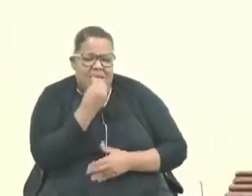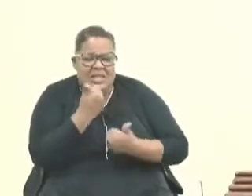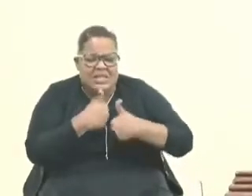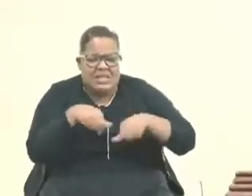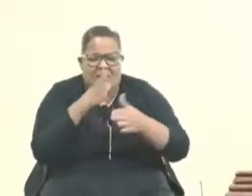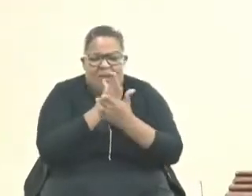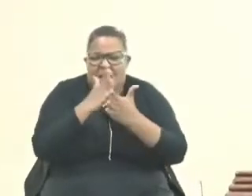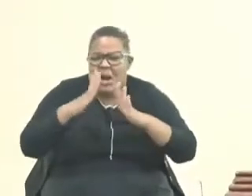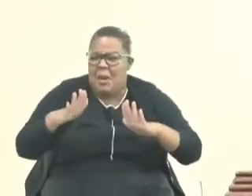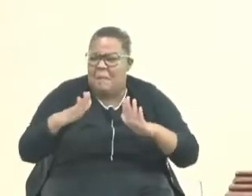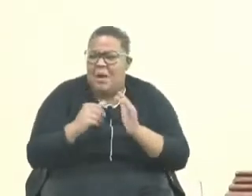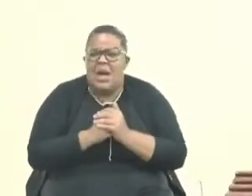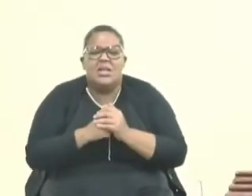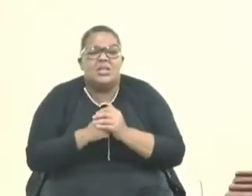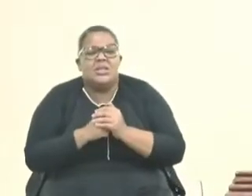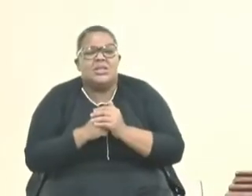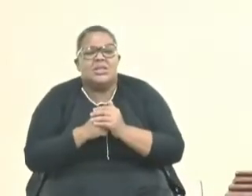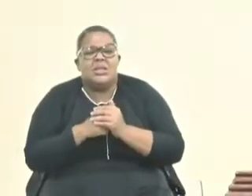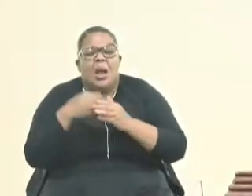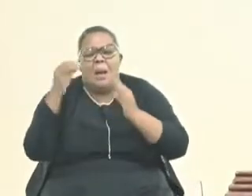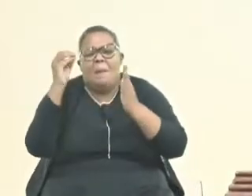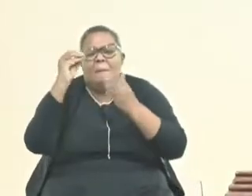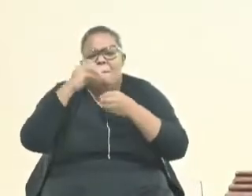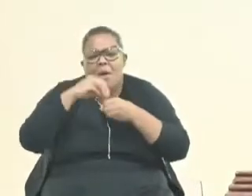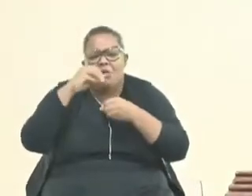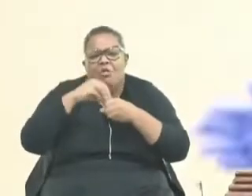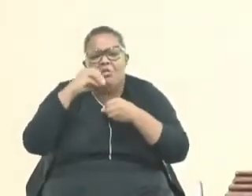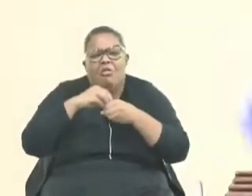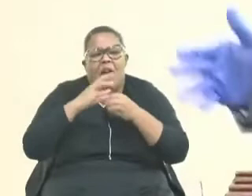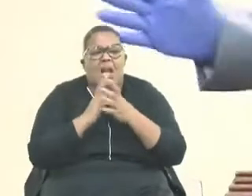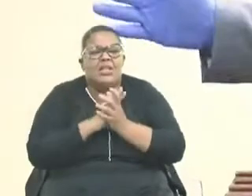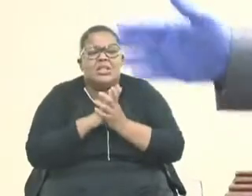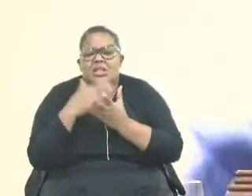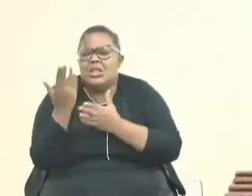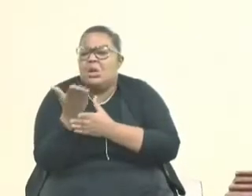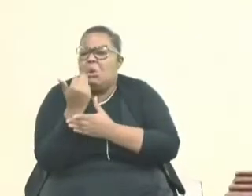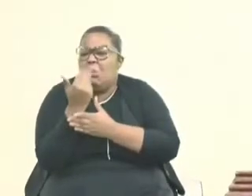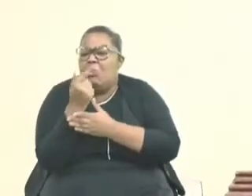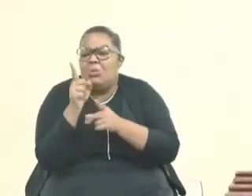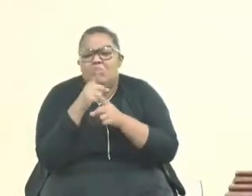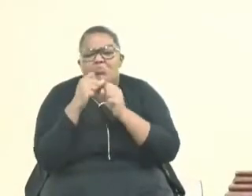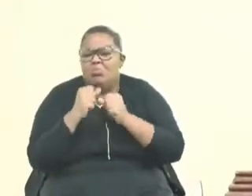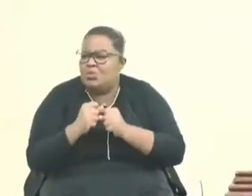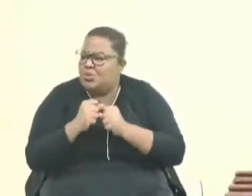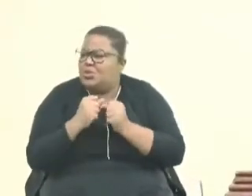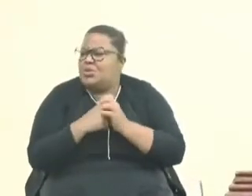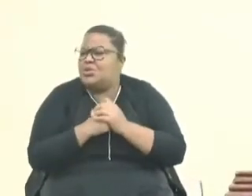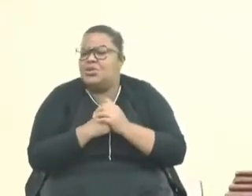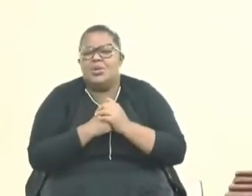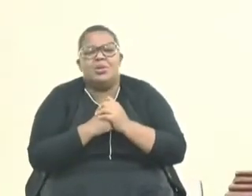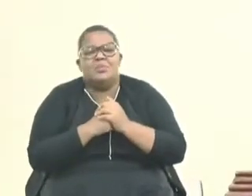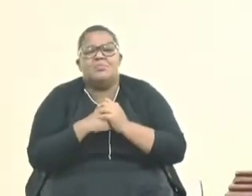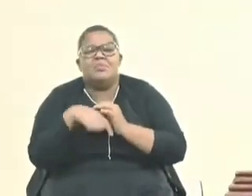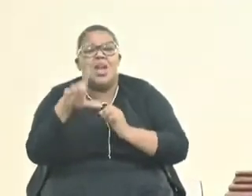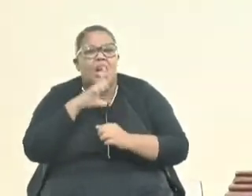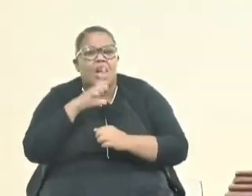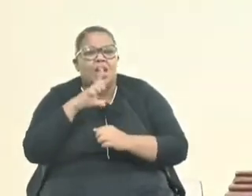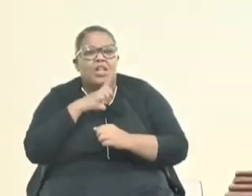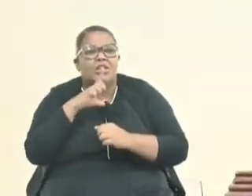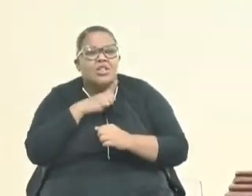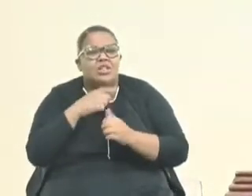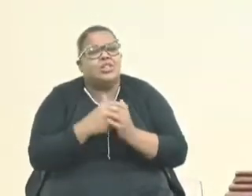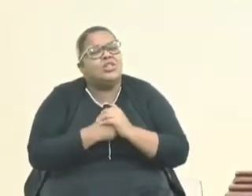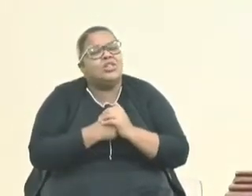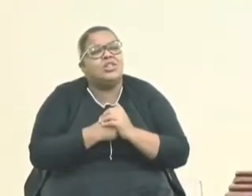casa do senhor fazer uma uso da oferta da casa do senhor comiam que não era para eles comer eles tinham